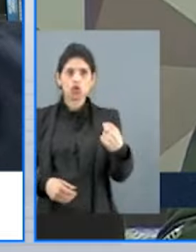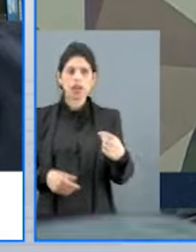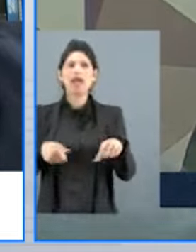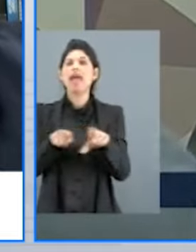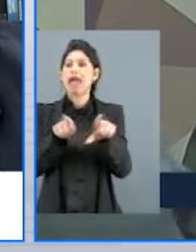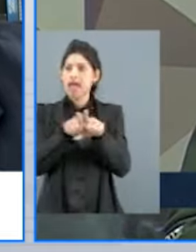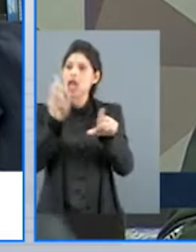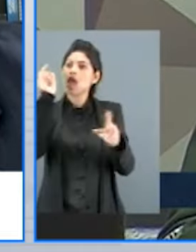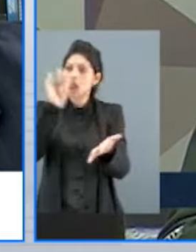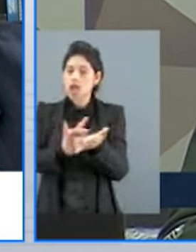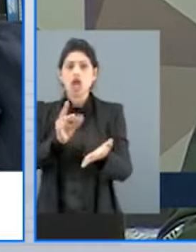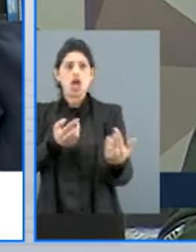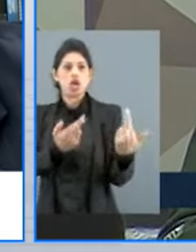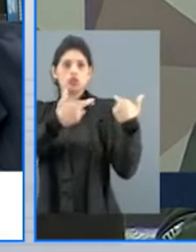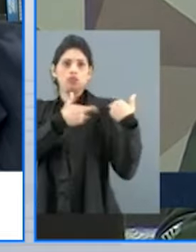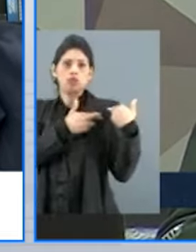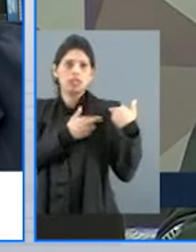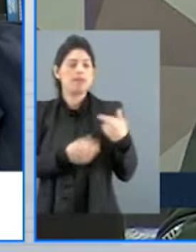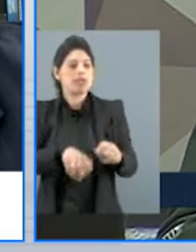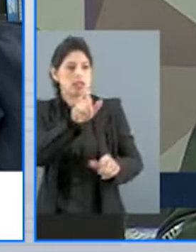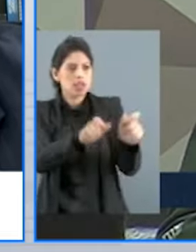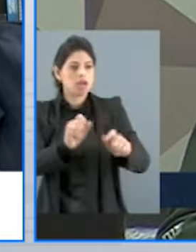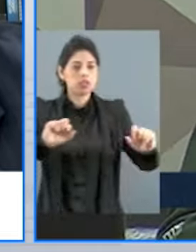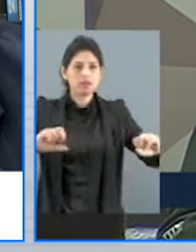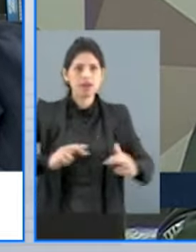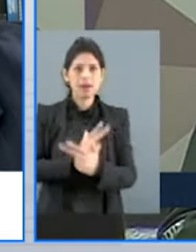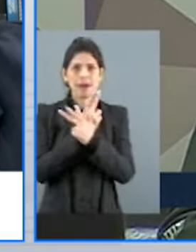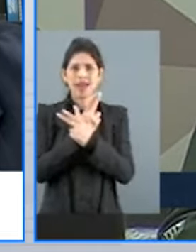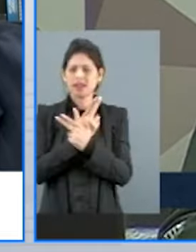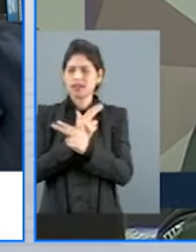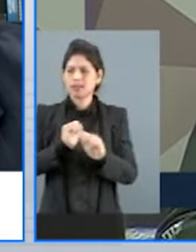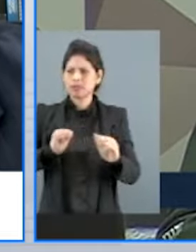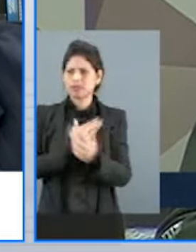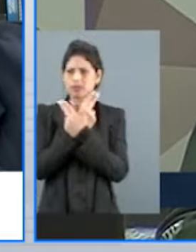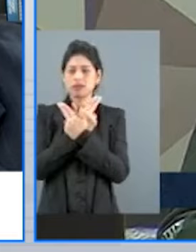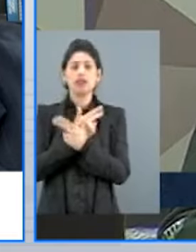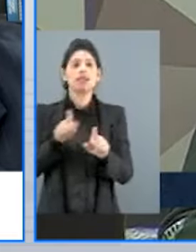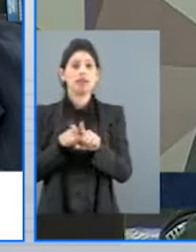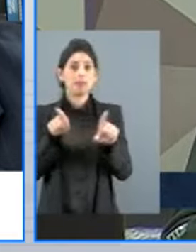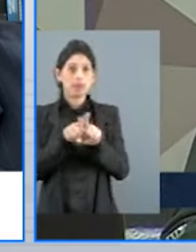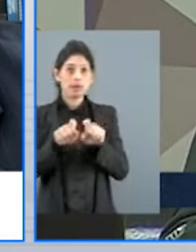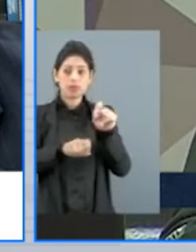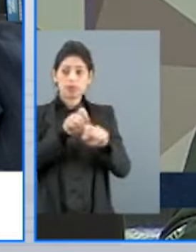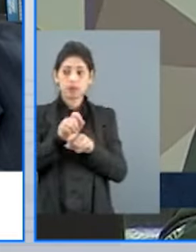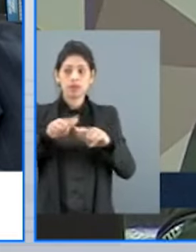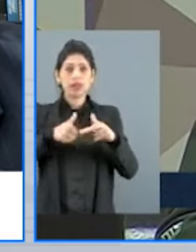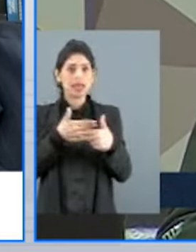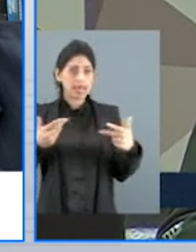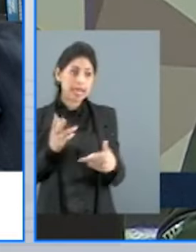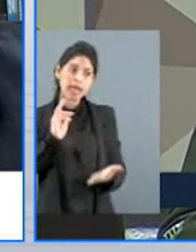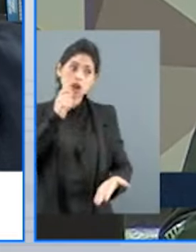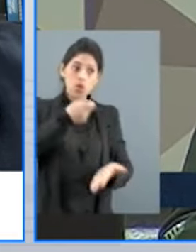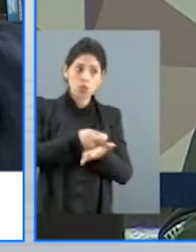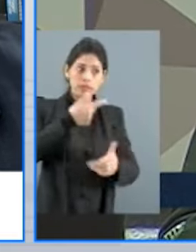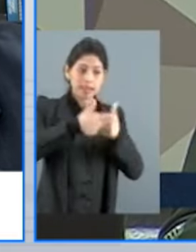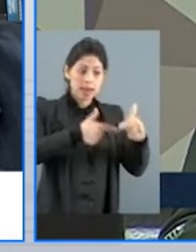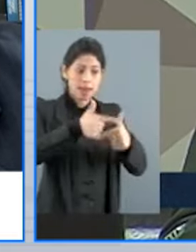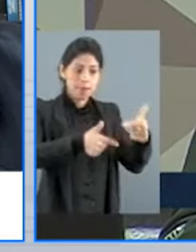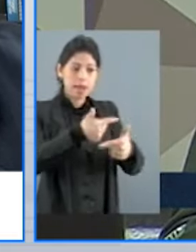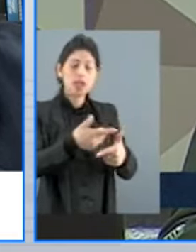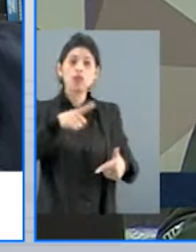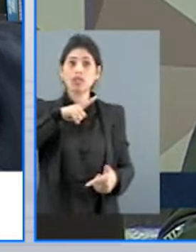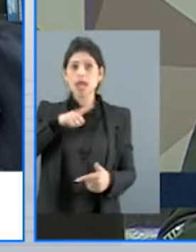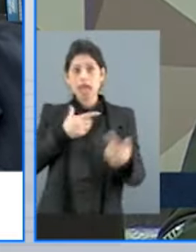outros, tem que ter um certo cuidado com relação a isso. Então, tudo isso precisa ser melhor colocado no